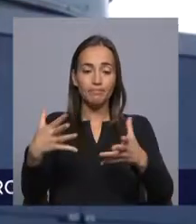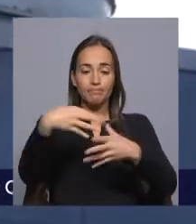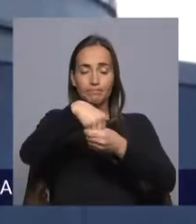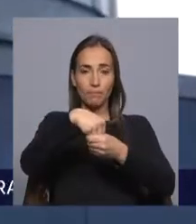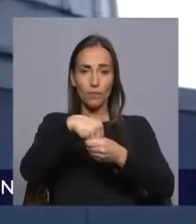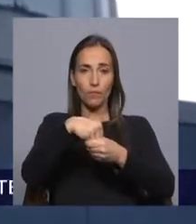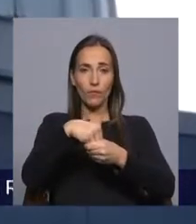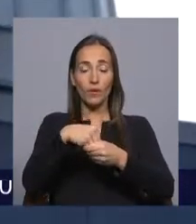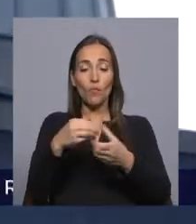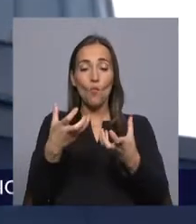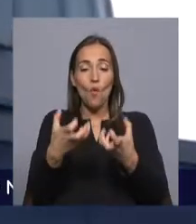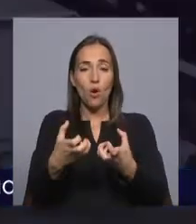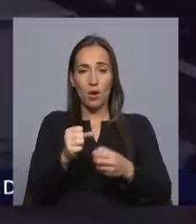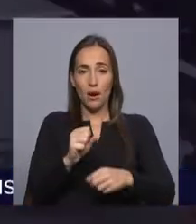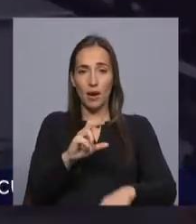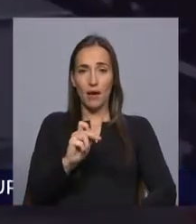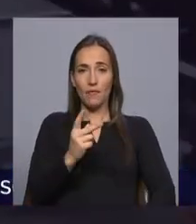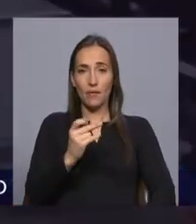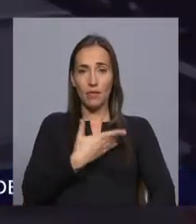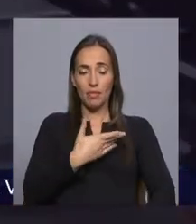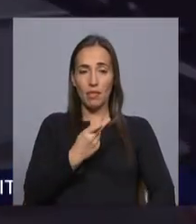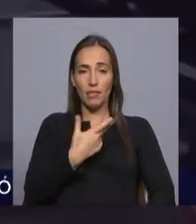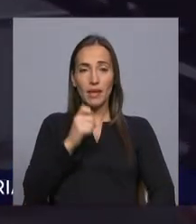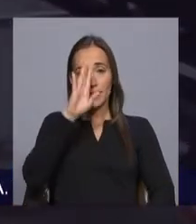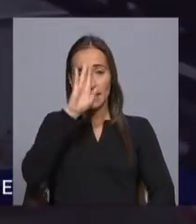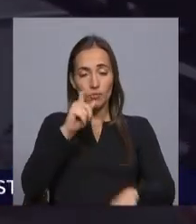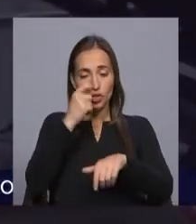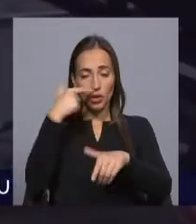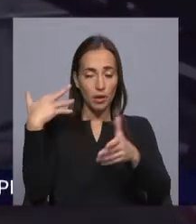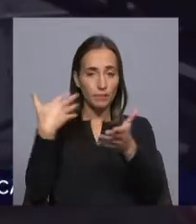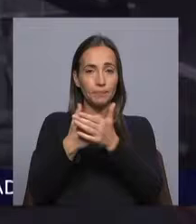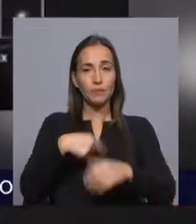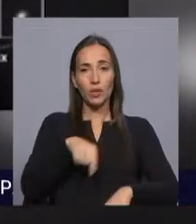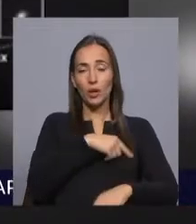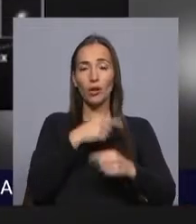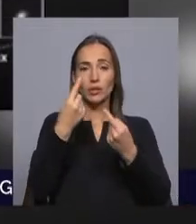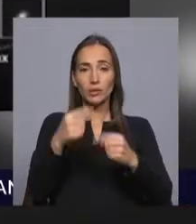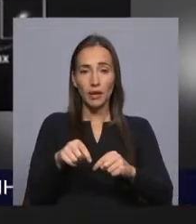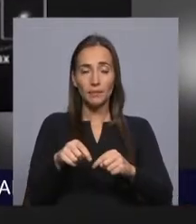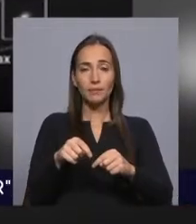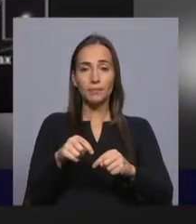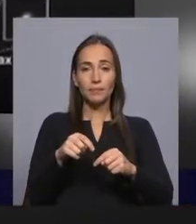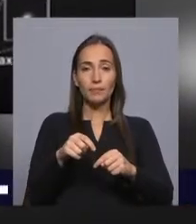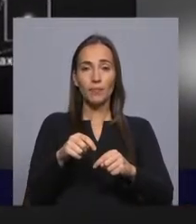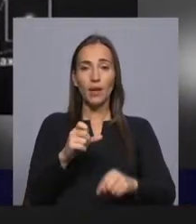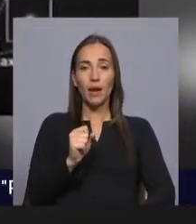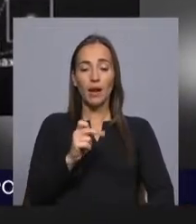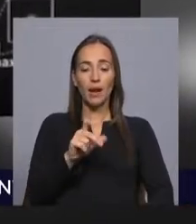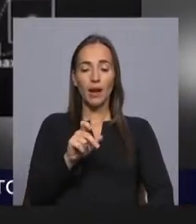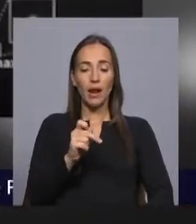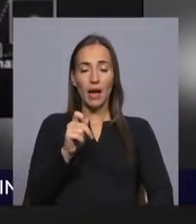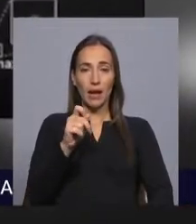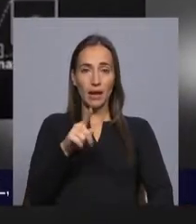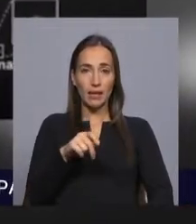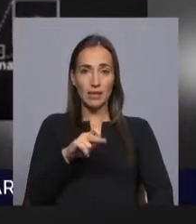gravidade trata disso, e nós sabemos que, ao longo da história da Via Láctea, nós tivemos galáxias satélites que foram englobadas